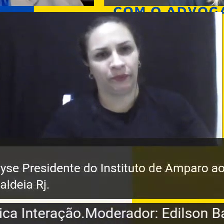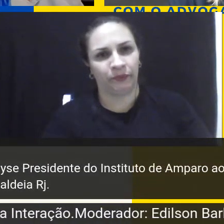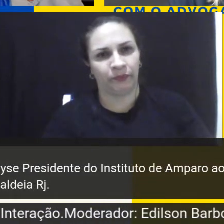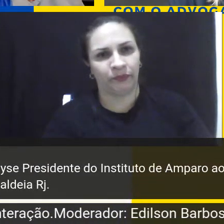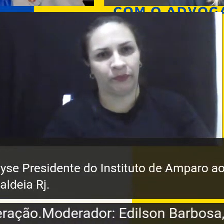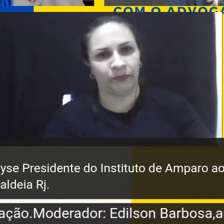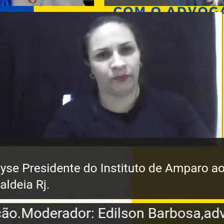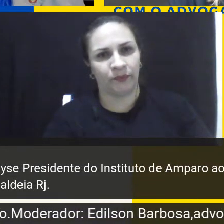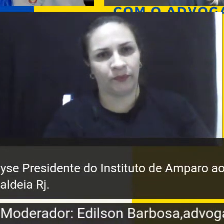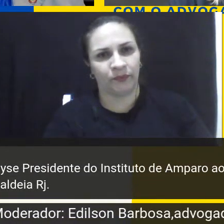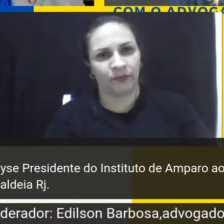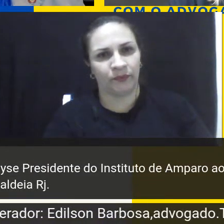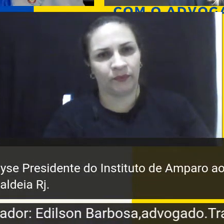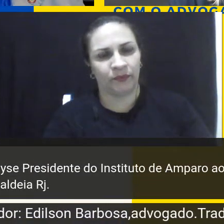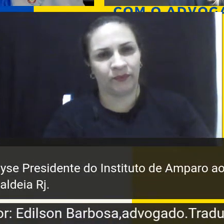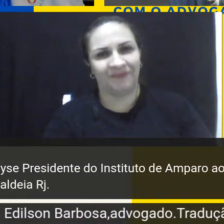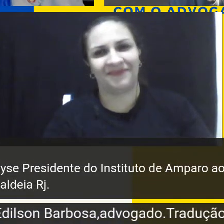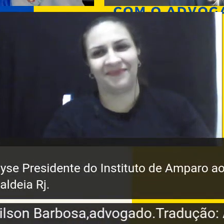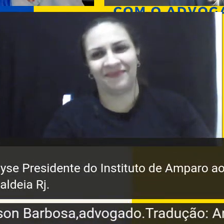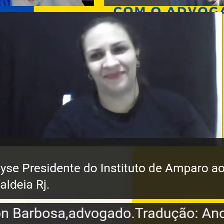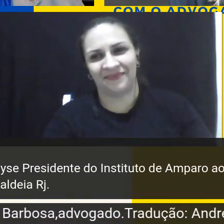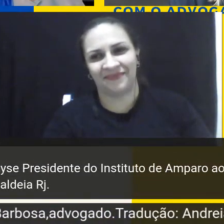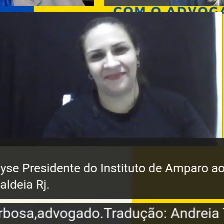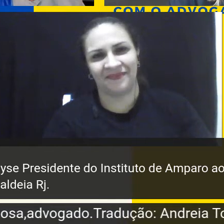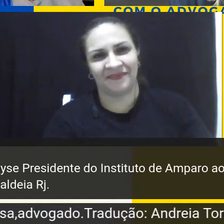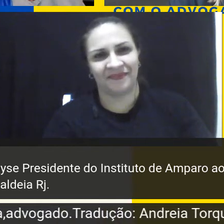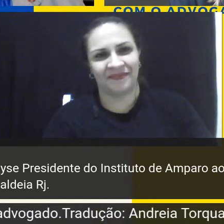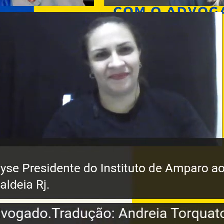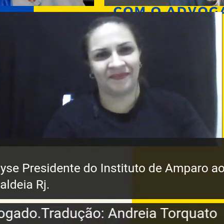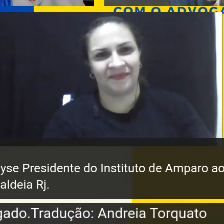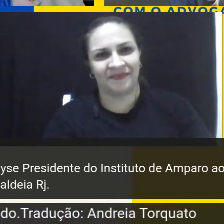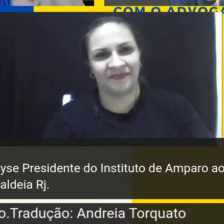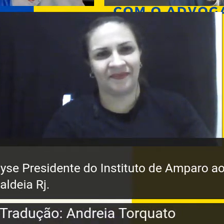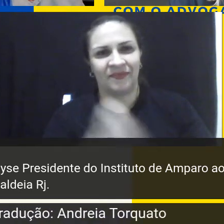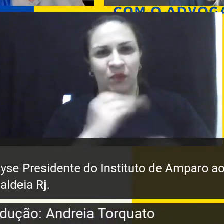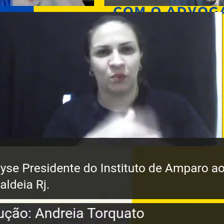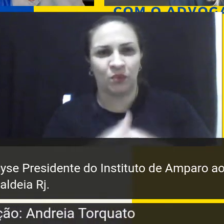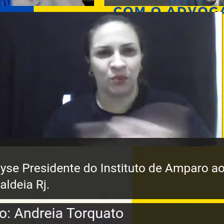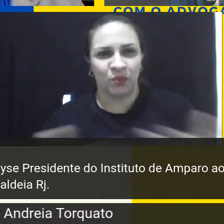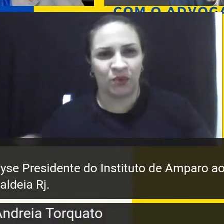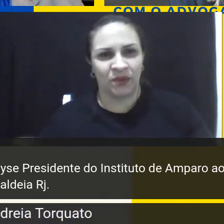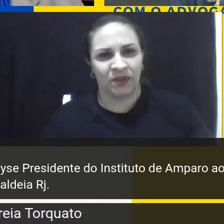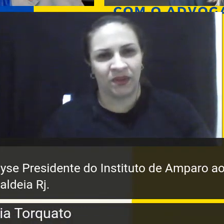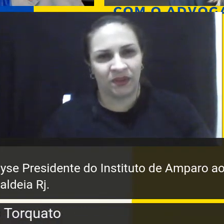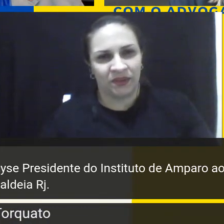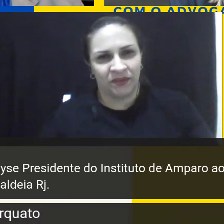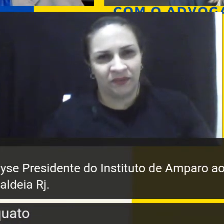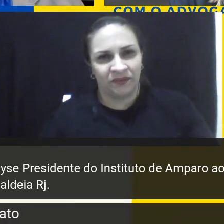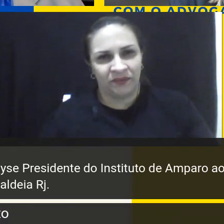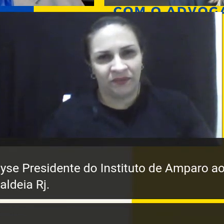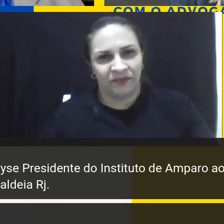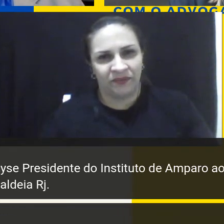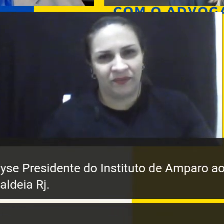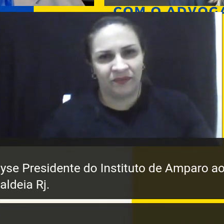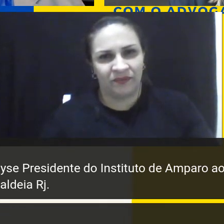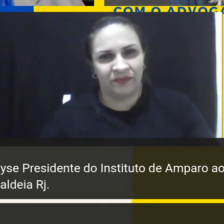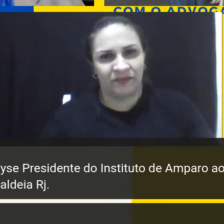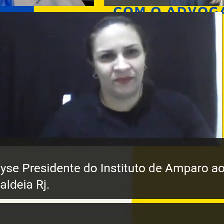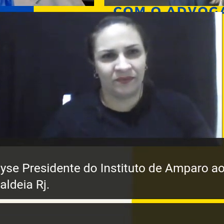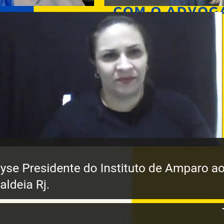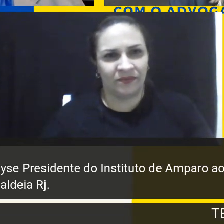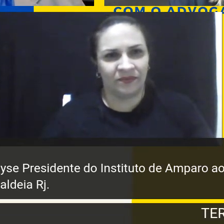passou. Nós não vamos conseguir todos. Vamos lá, já estamos 1h e 12 minutos de live.